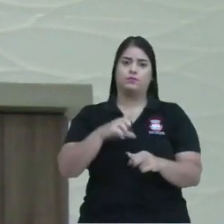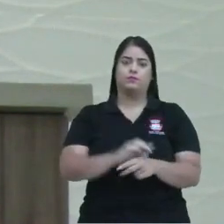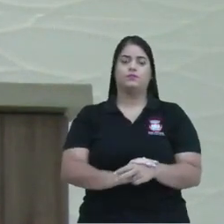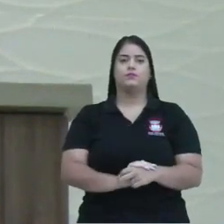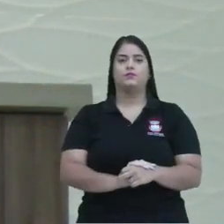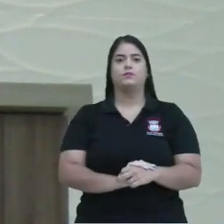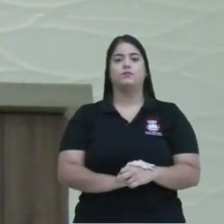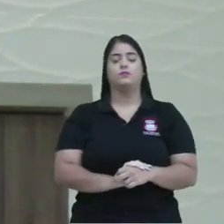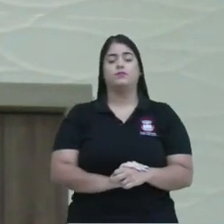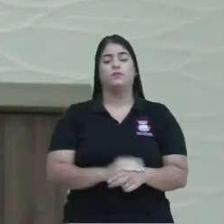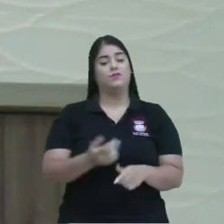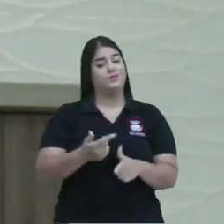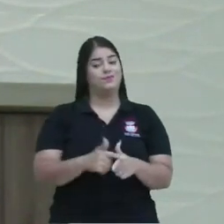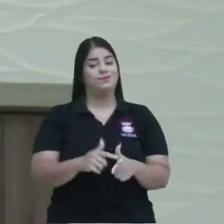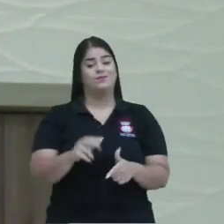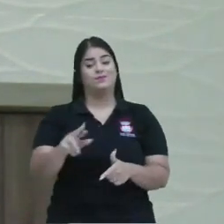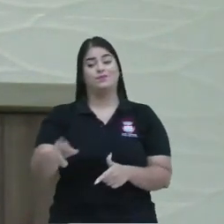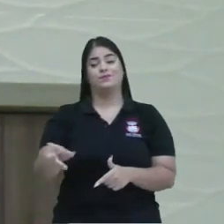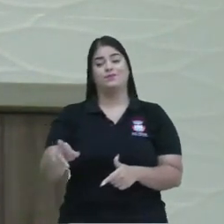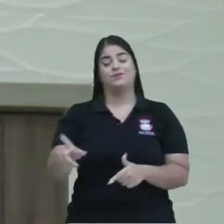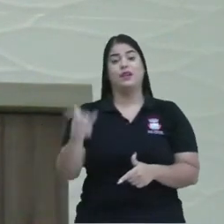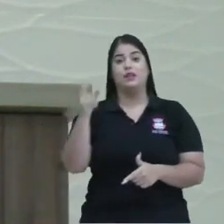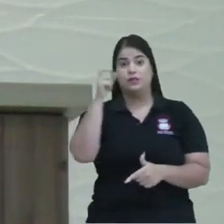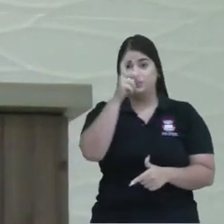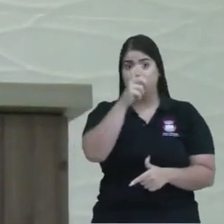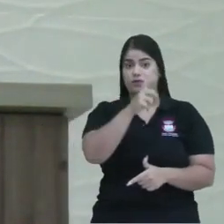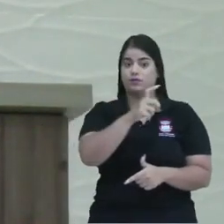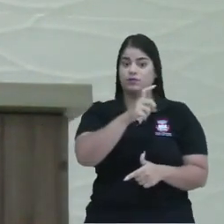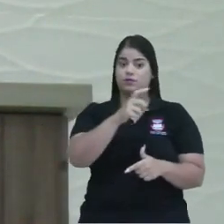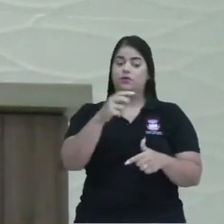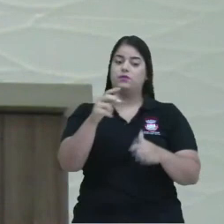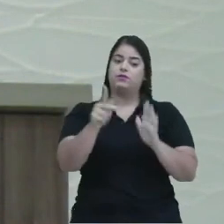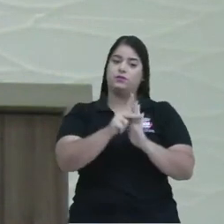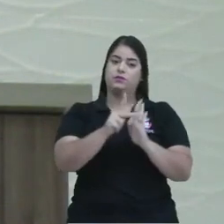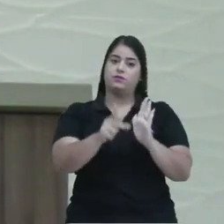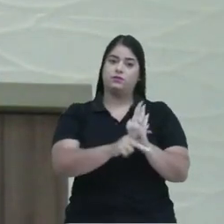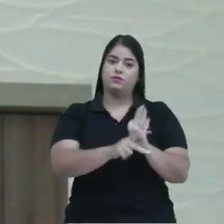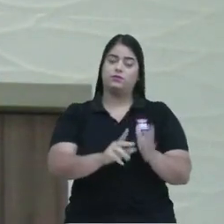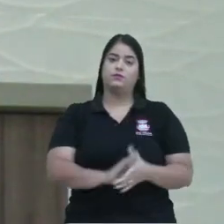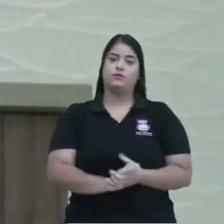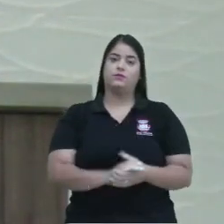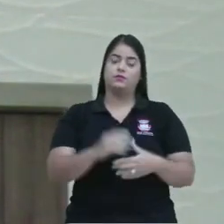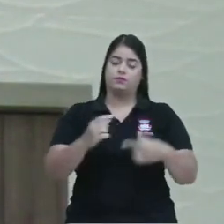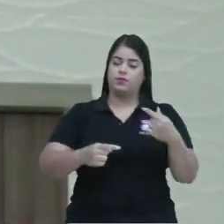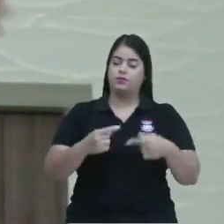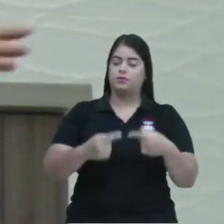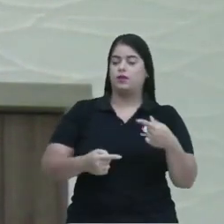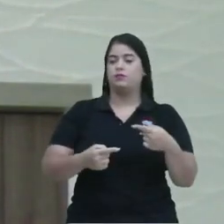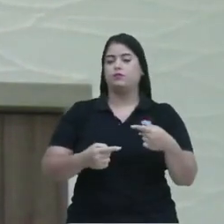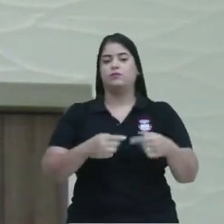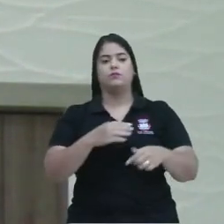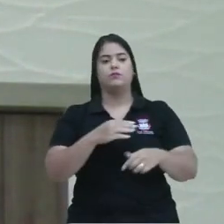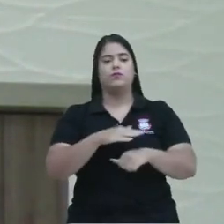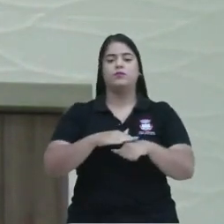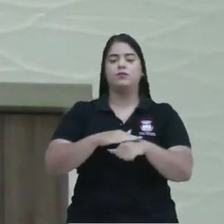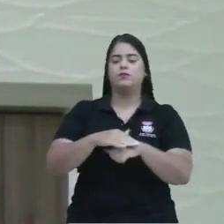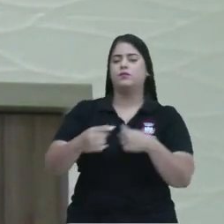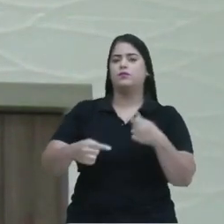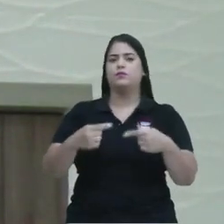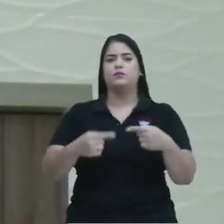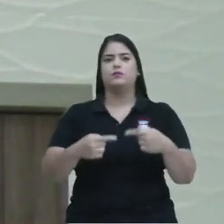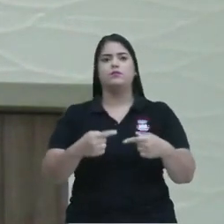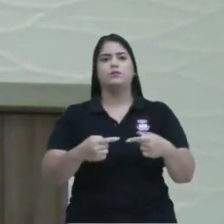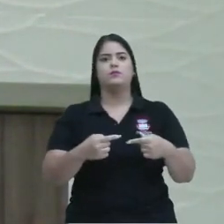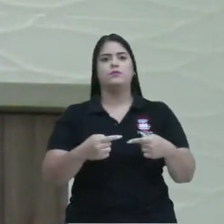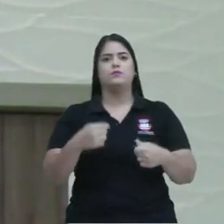nem problema, as dificuldades de um projeto, quando é polêmico, nós discutir, aprovar ou reprovar,